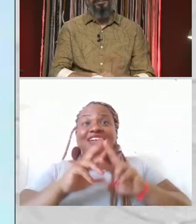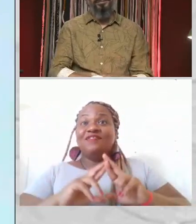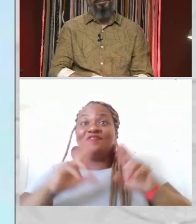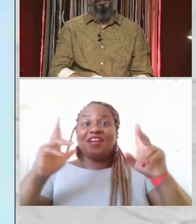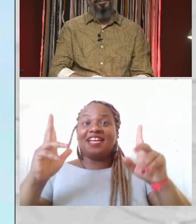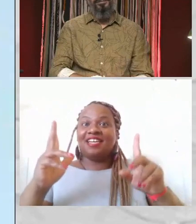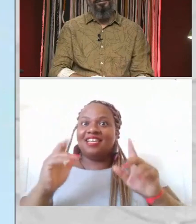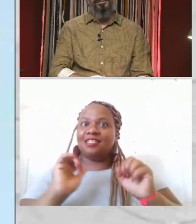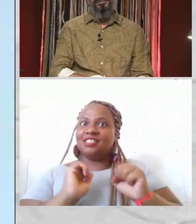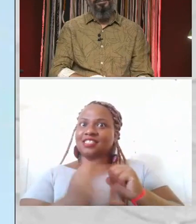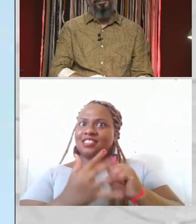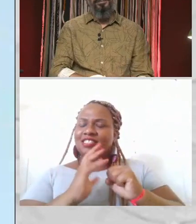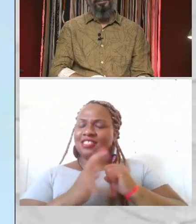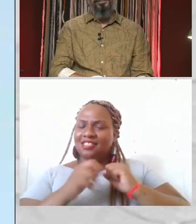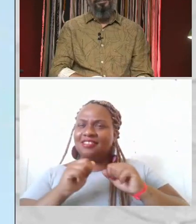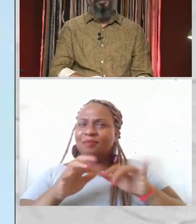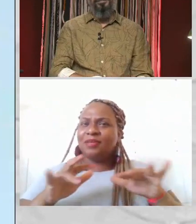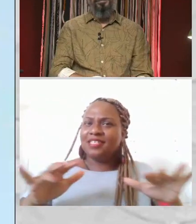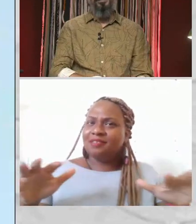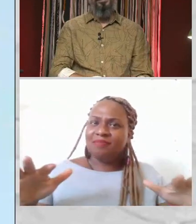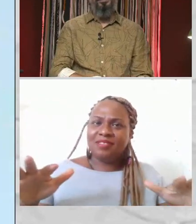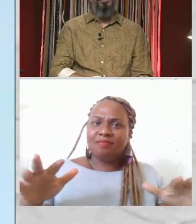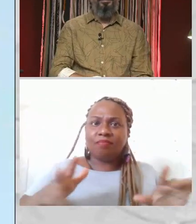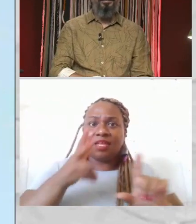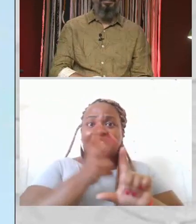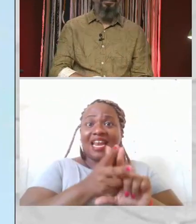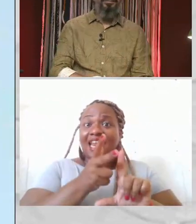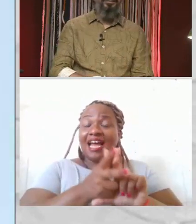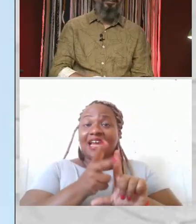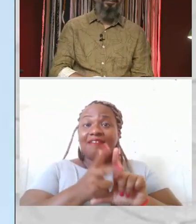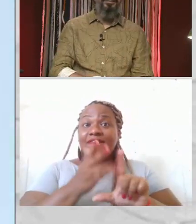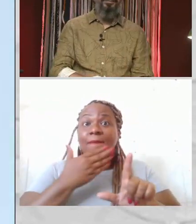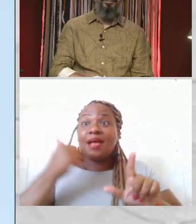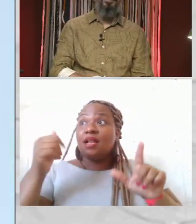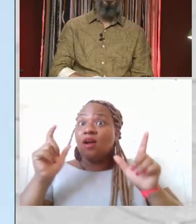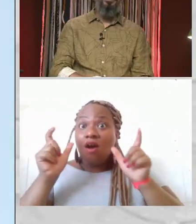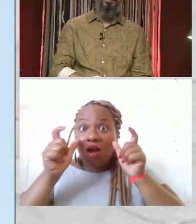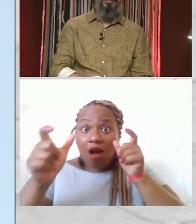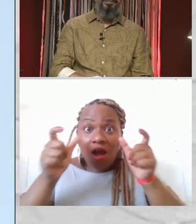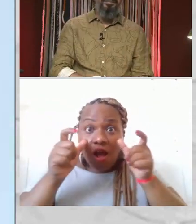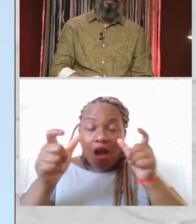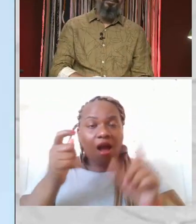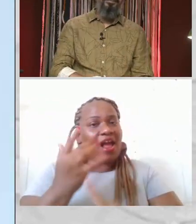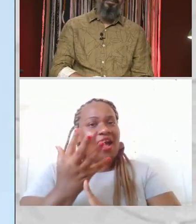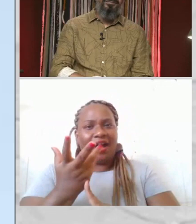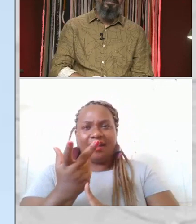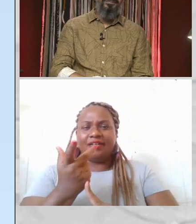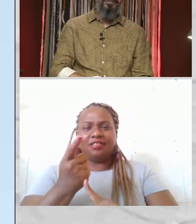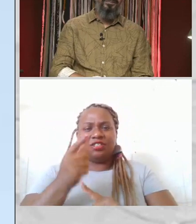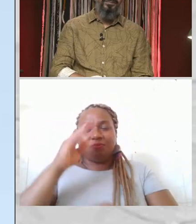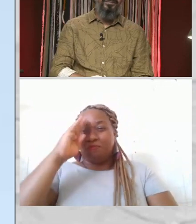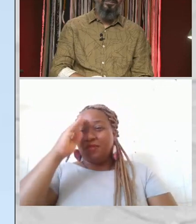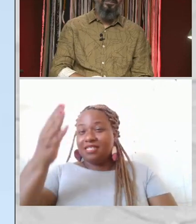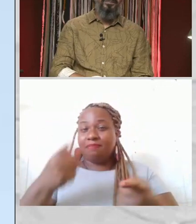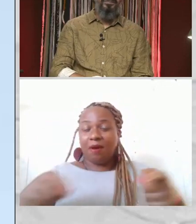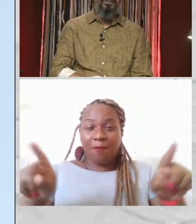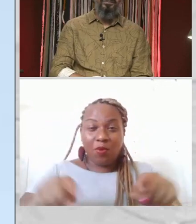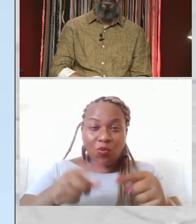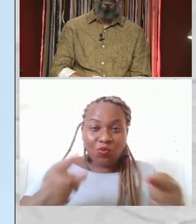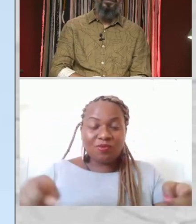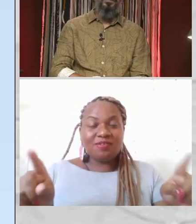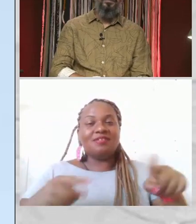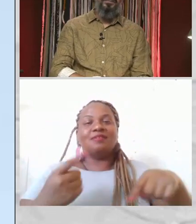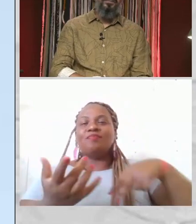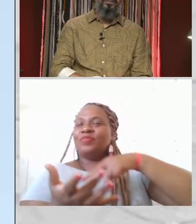sempre, assim. As lives mais assistidas são as lives de arte, seja de música principalmente, mas as lives de dança, por exemplo.